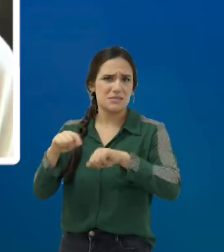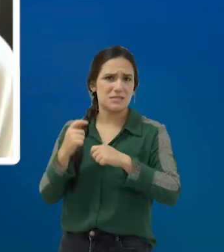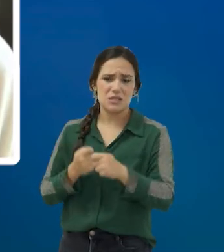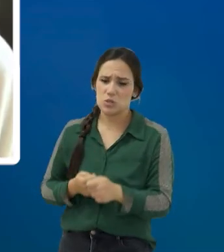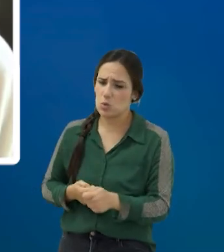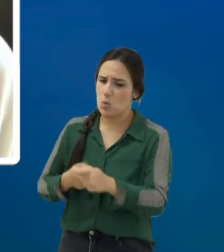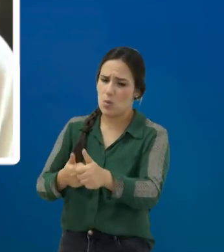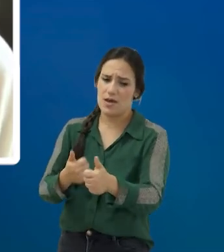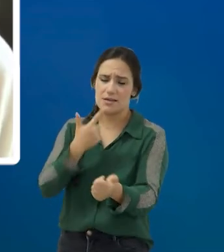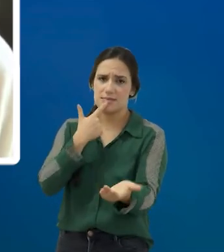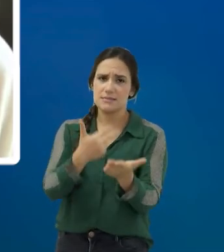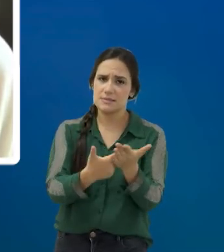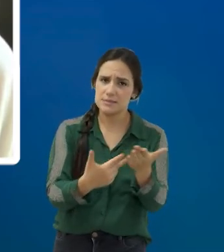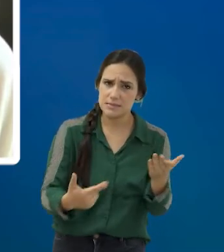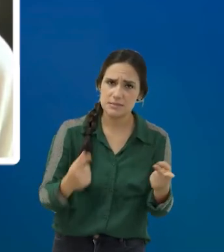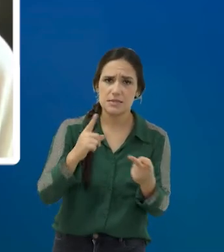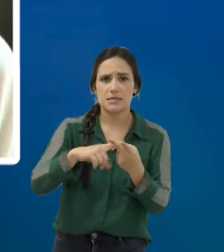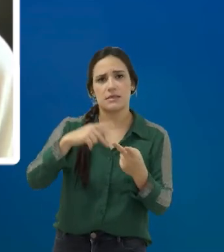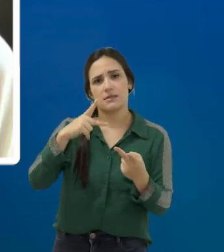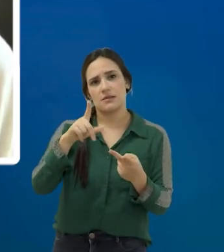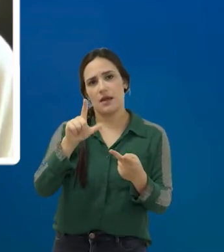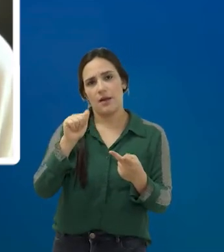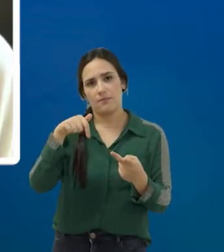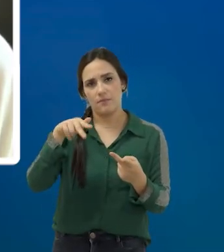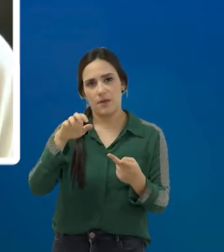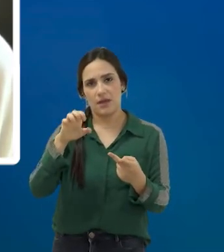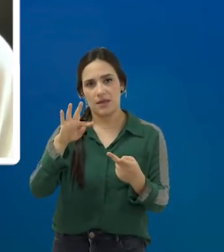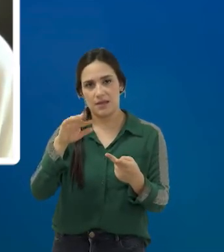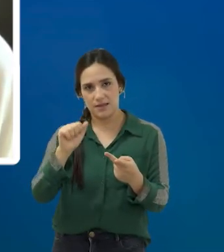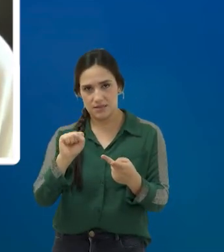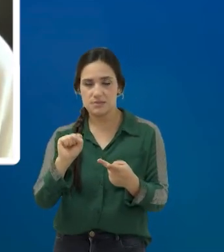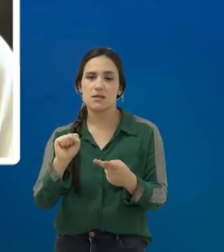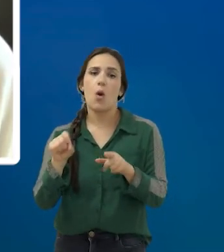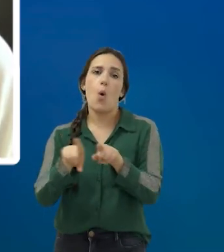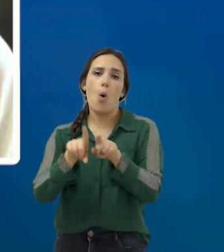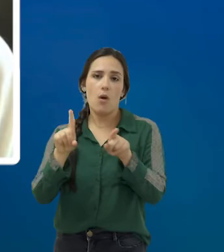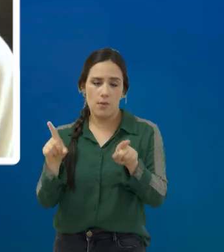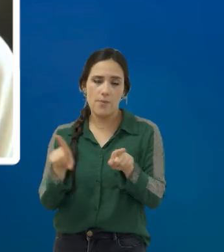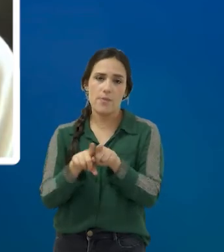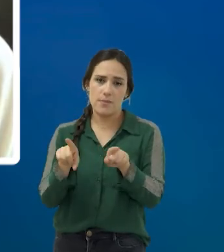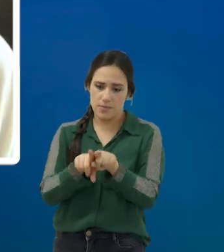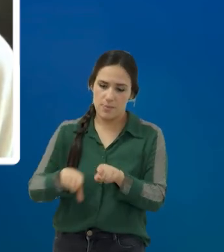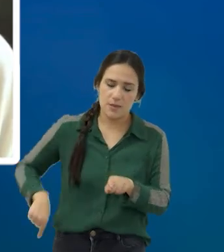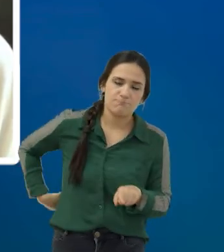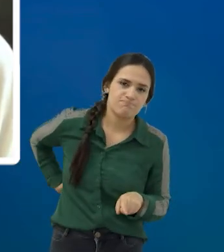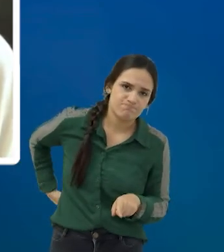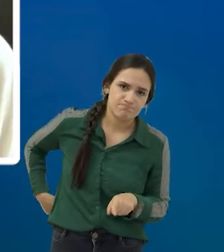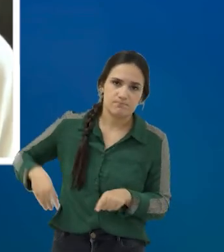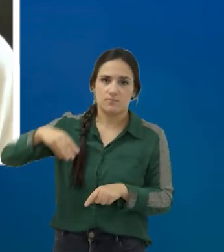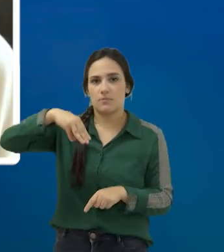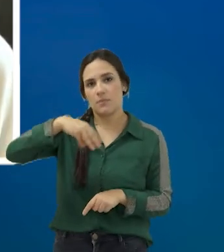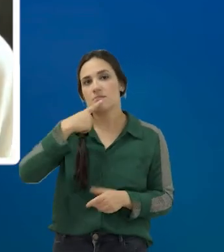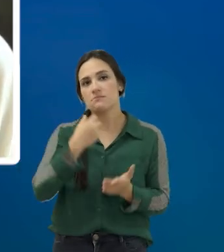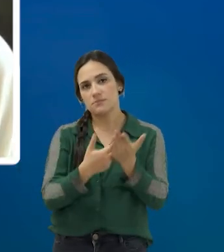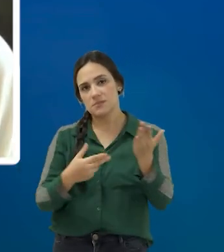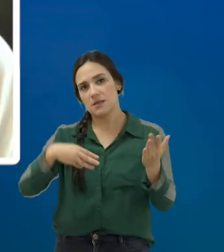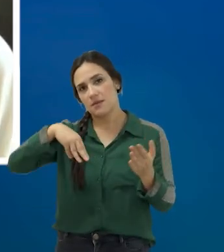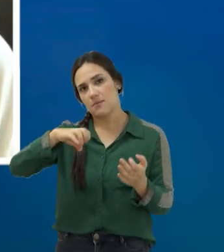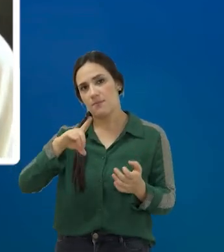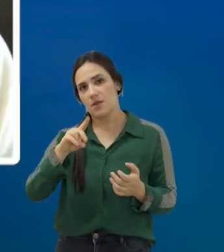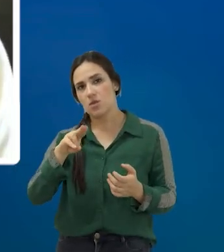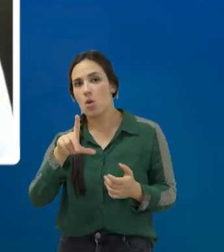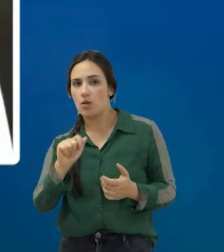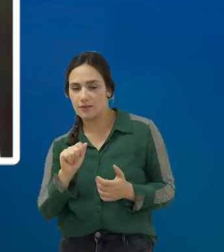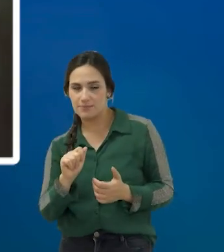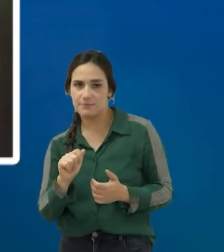disponibilidade de sangue, de plaqueta e de doadores de medula no redome é crucial para salvar a vida